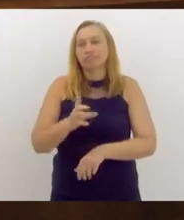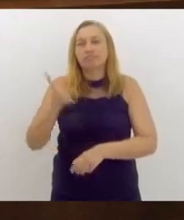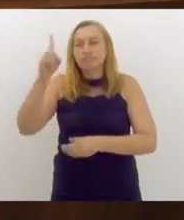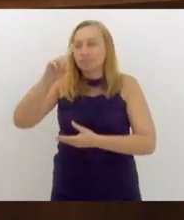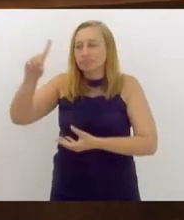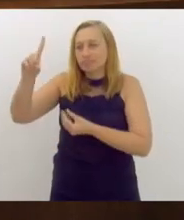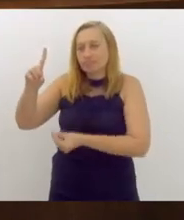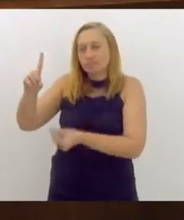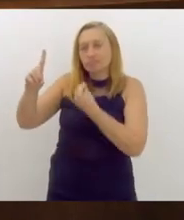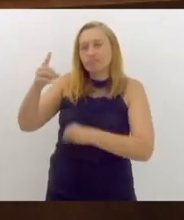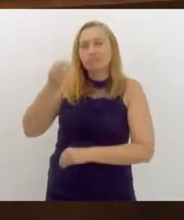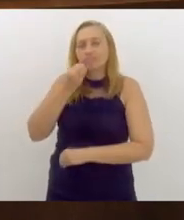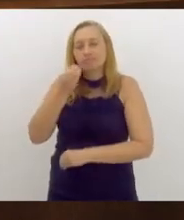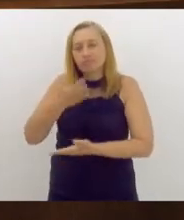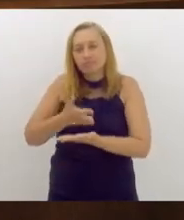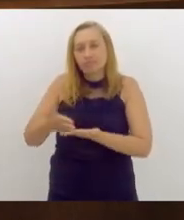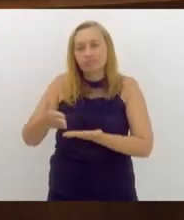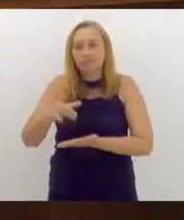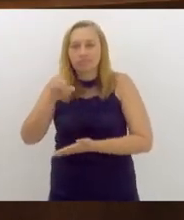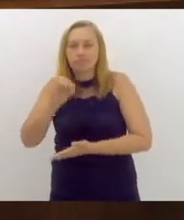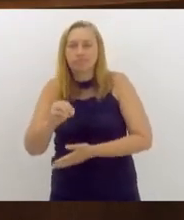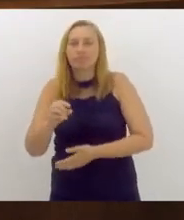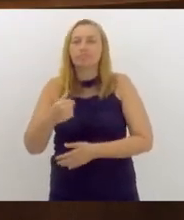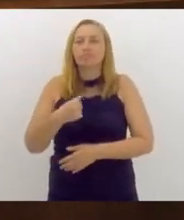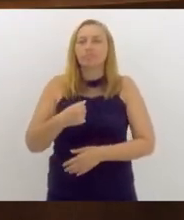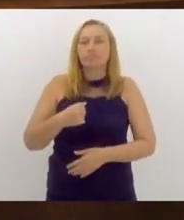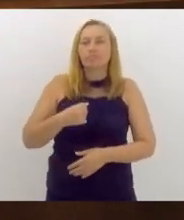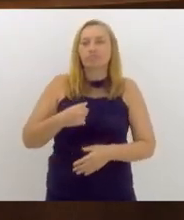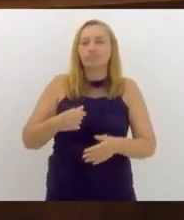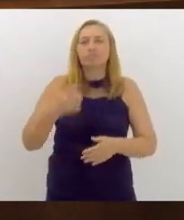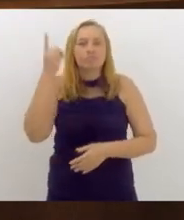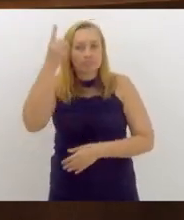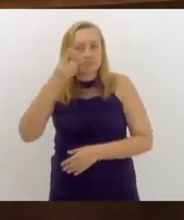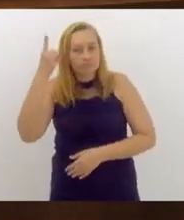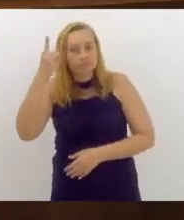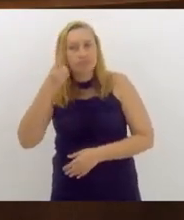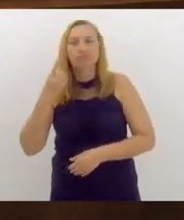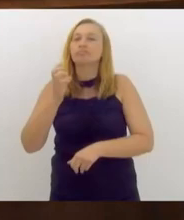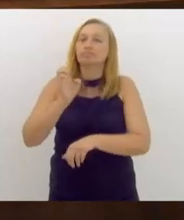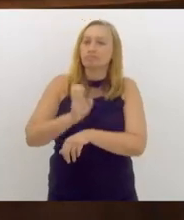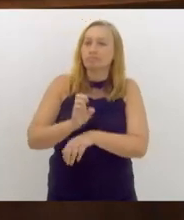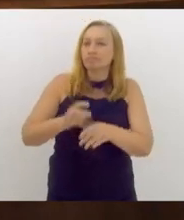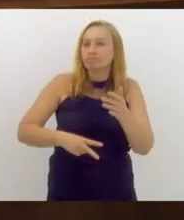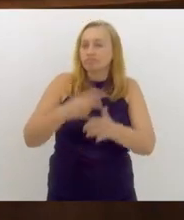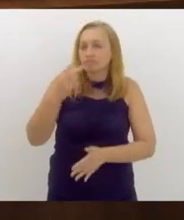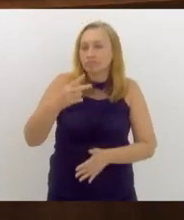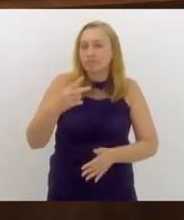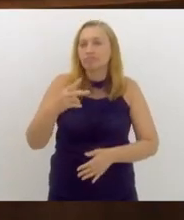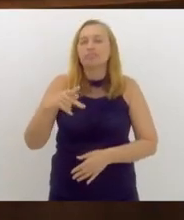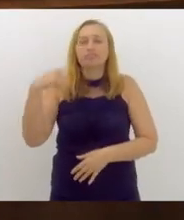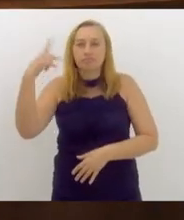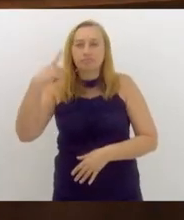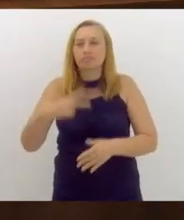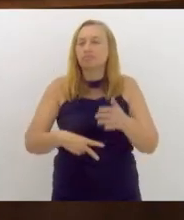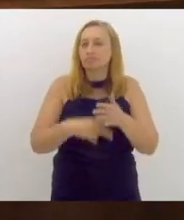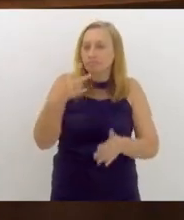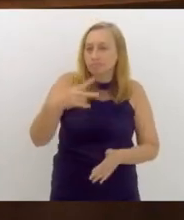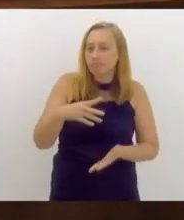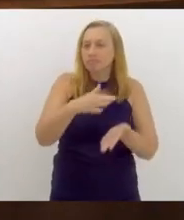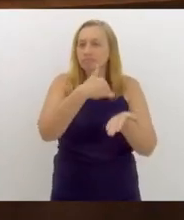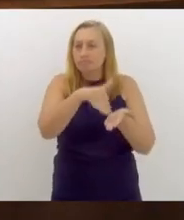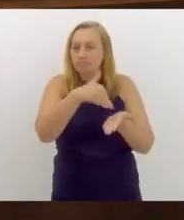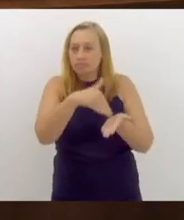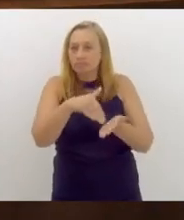de começar muito cedo. Fui deputado estadual 2 vezes, vereador 2 vezes, presidente da Câmara, prefeito, secretário